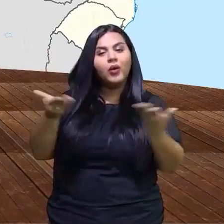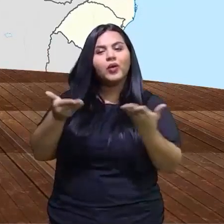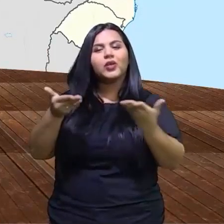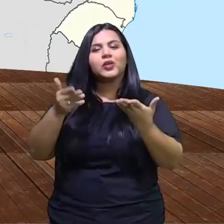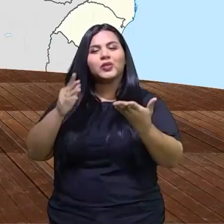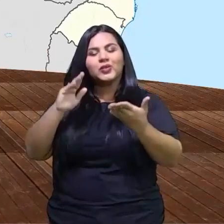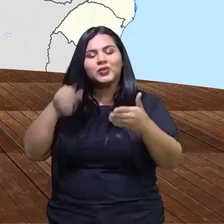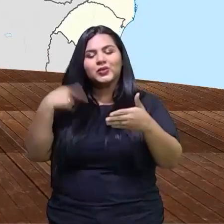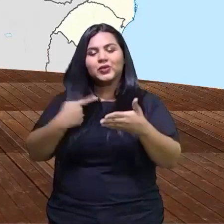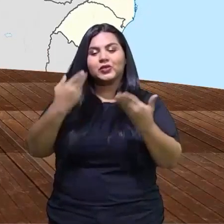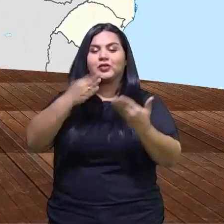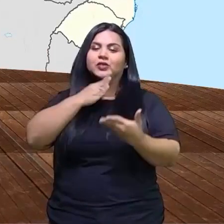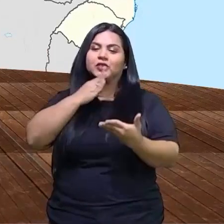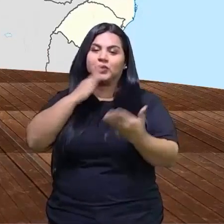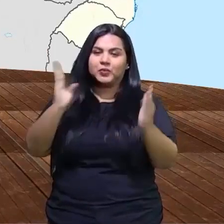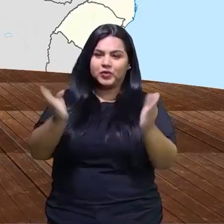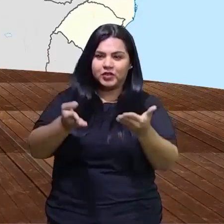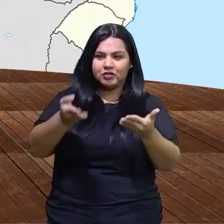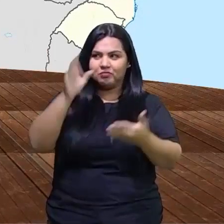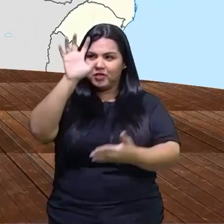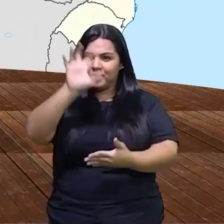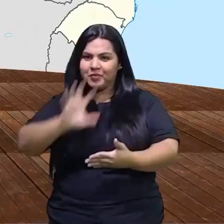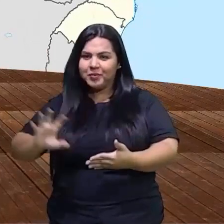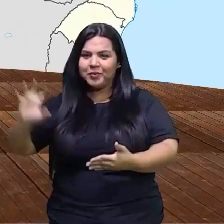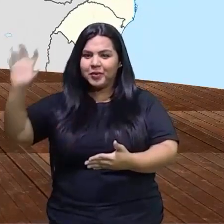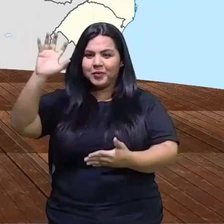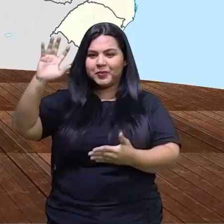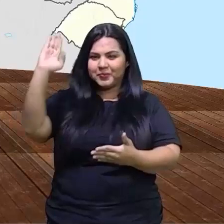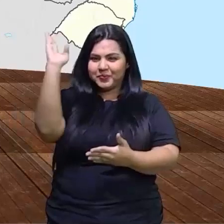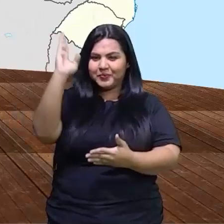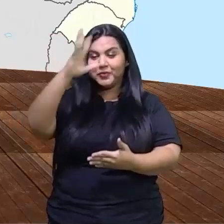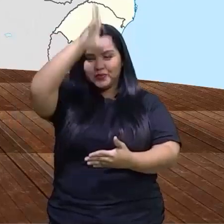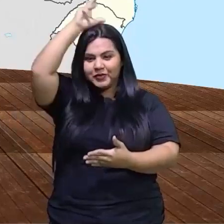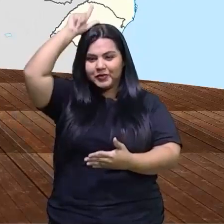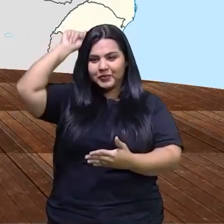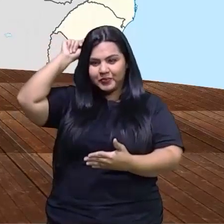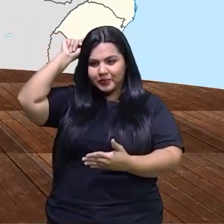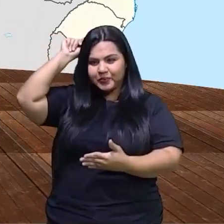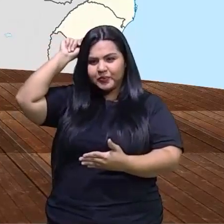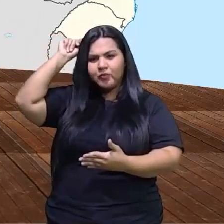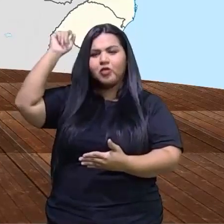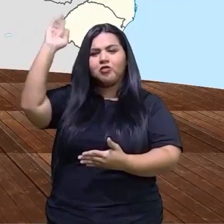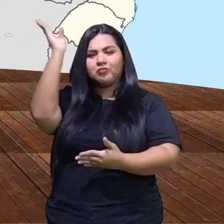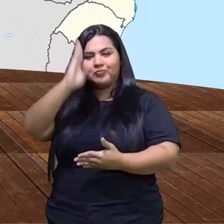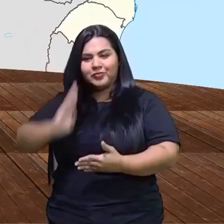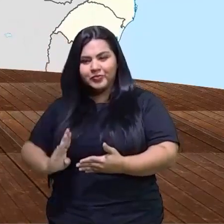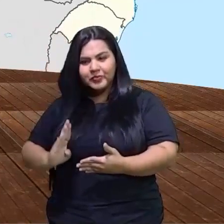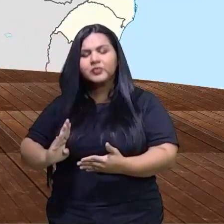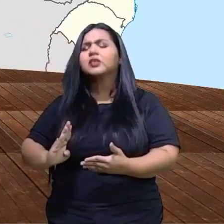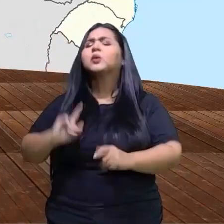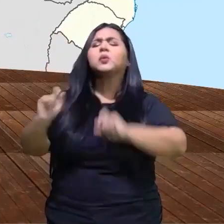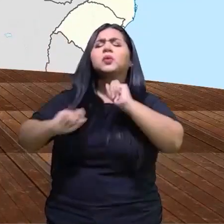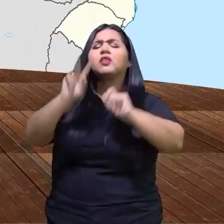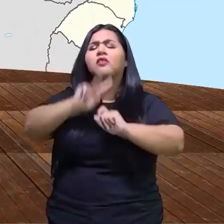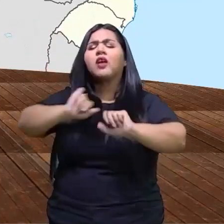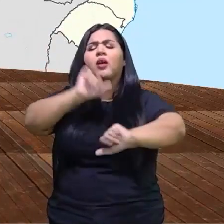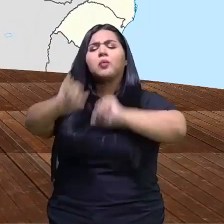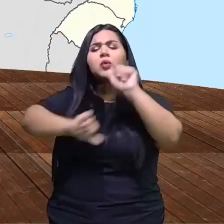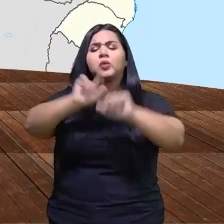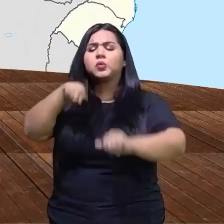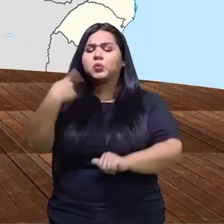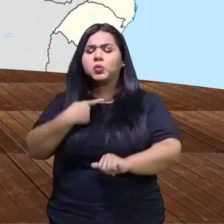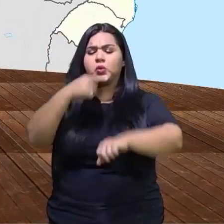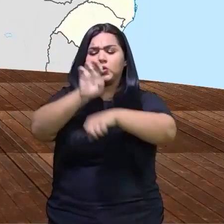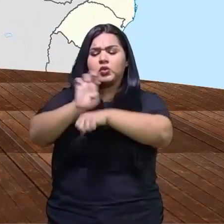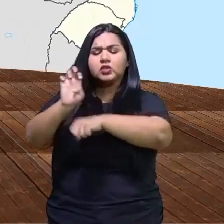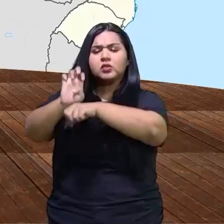conhecemos atualmente, a nossa região, certo? E o professor, o que vai mudar com tudo isso para o nosso estado?